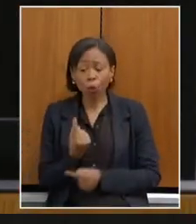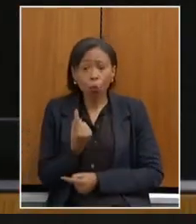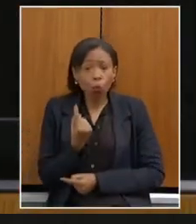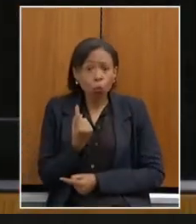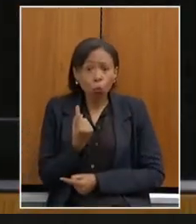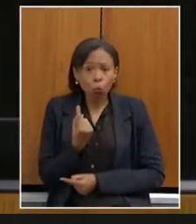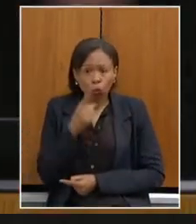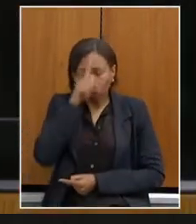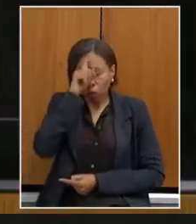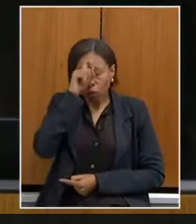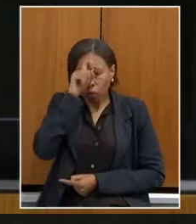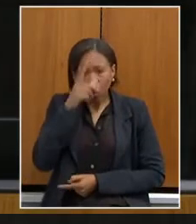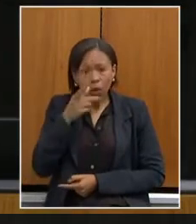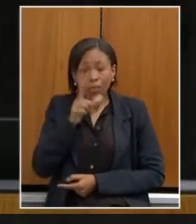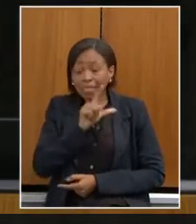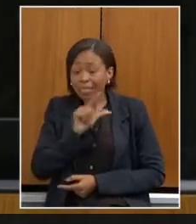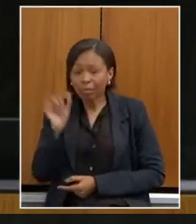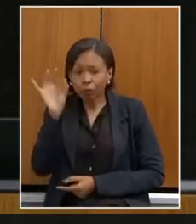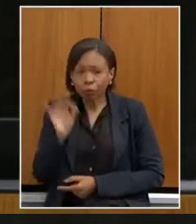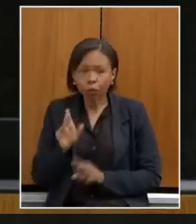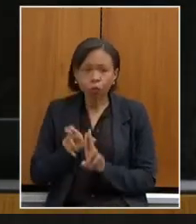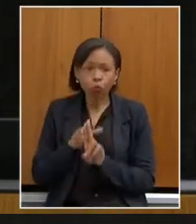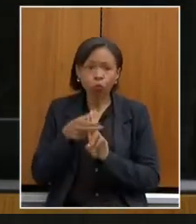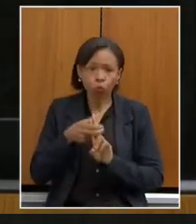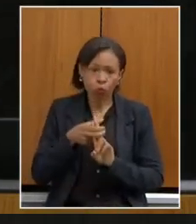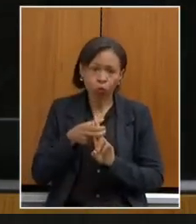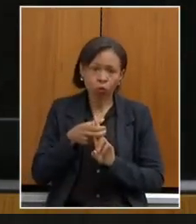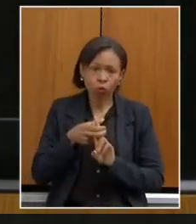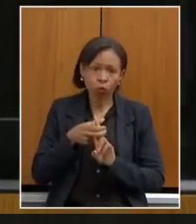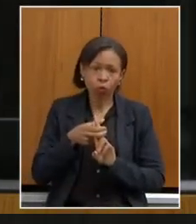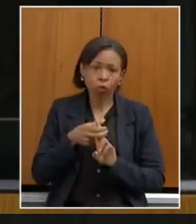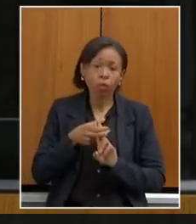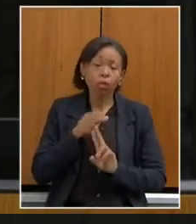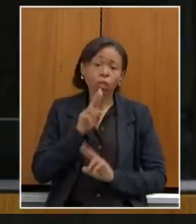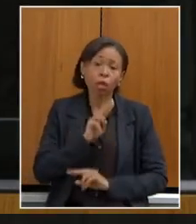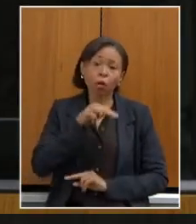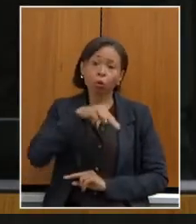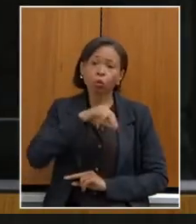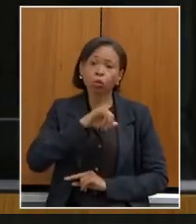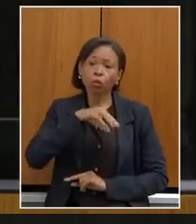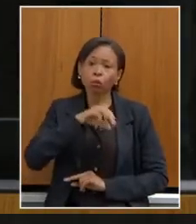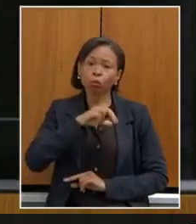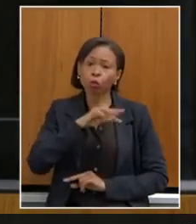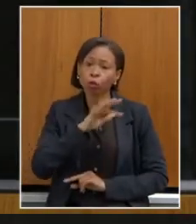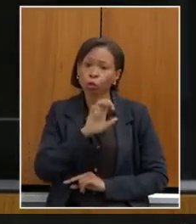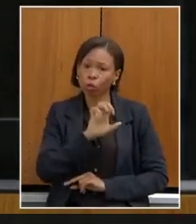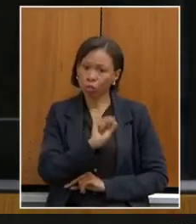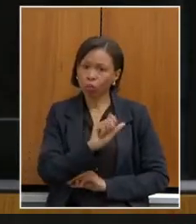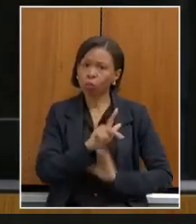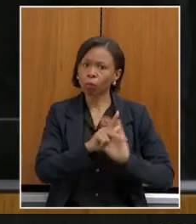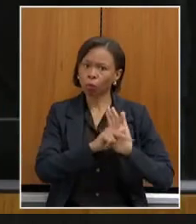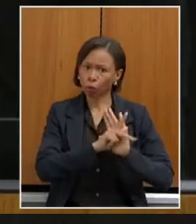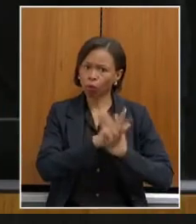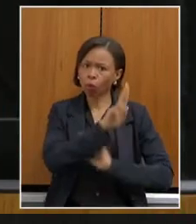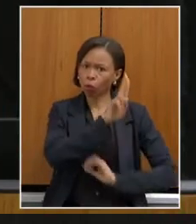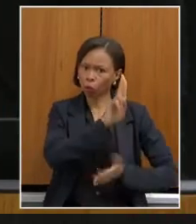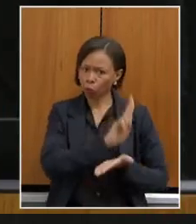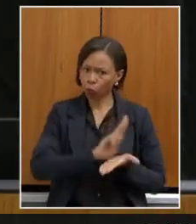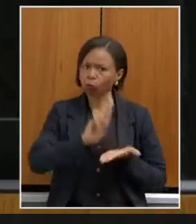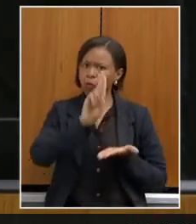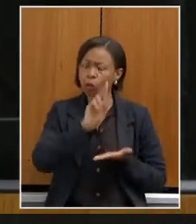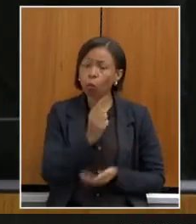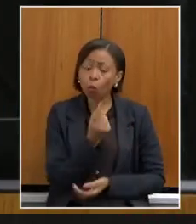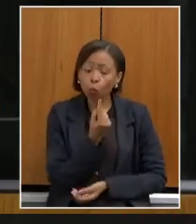SUS do estado da Unimontes que é o hospital universitário o secretário lá de Montes Claros o único